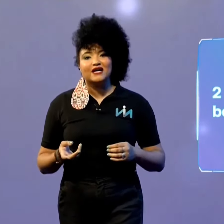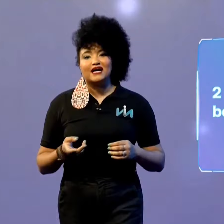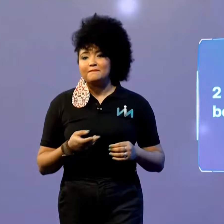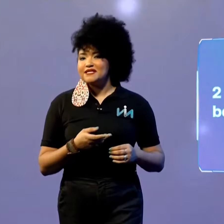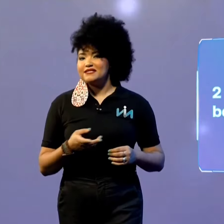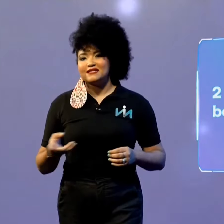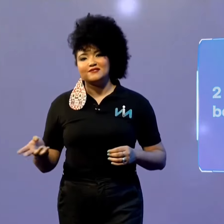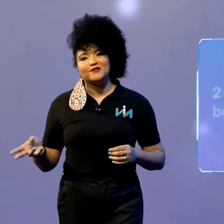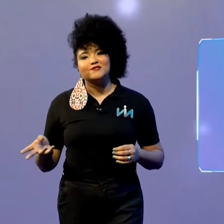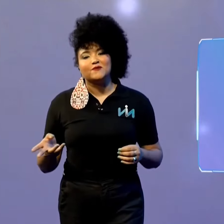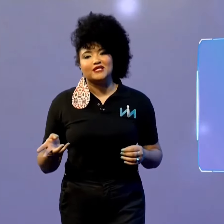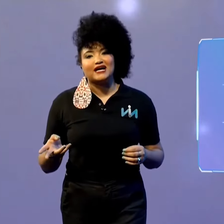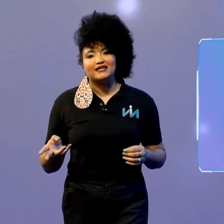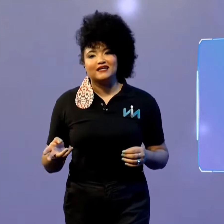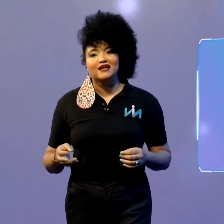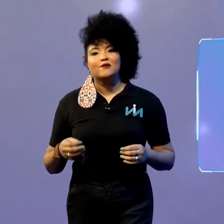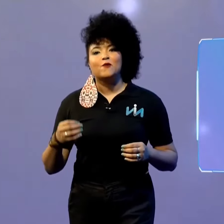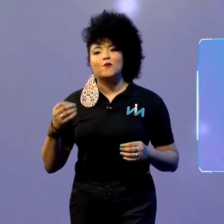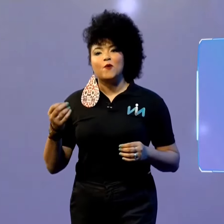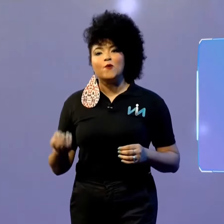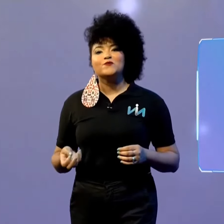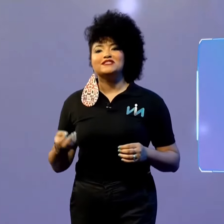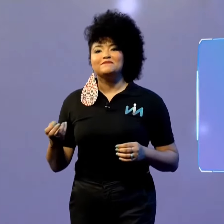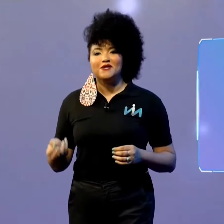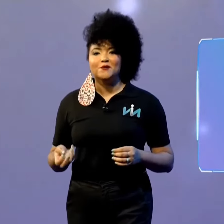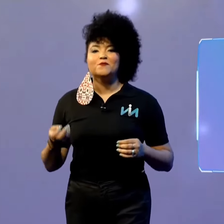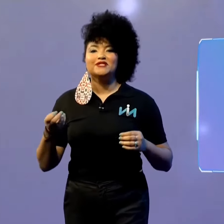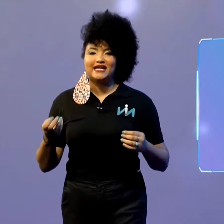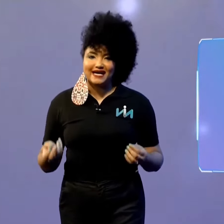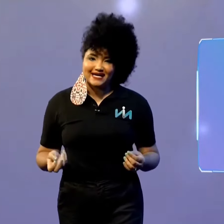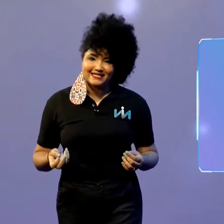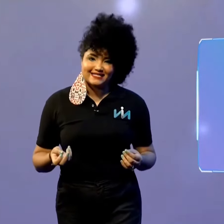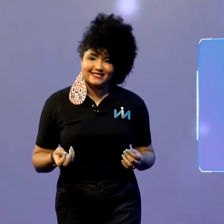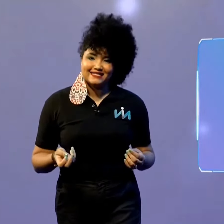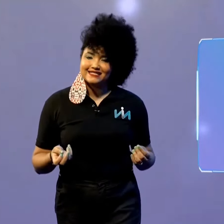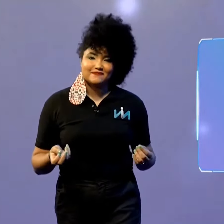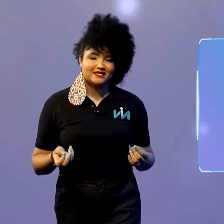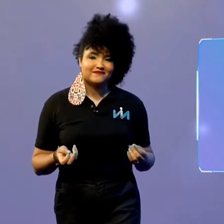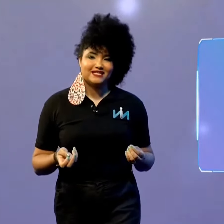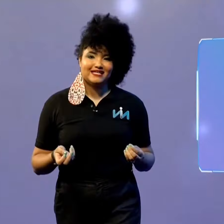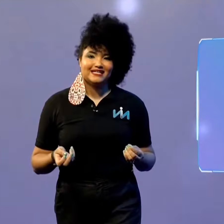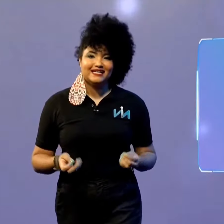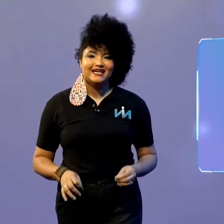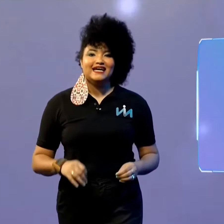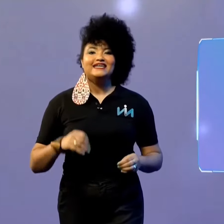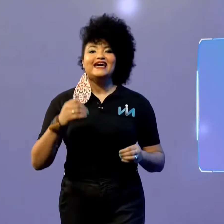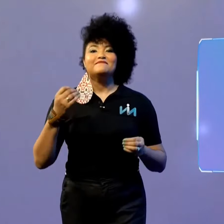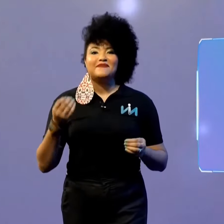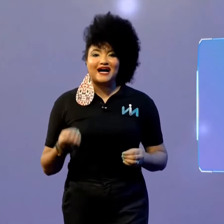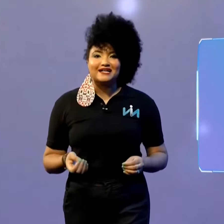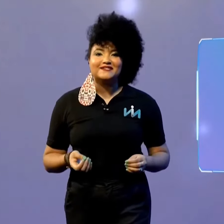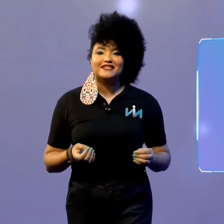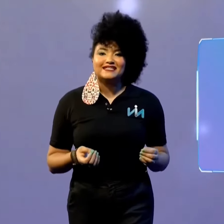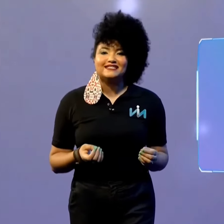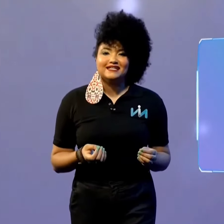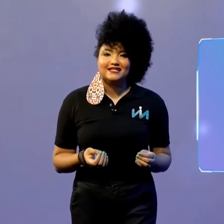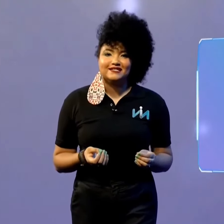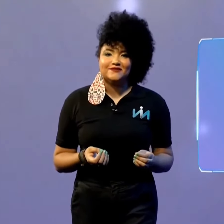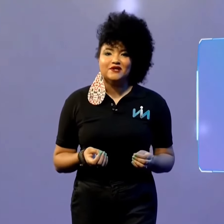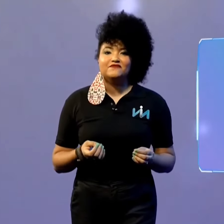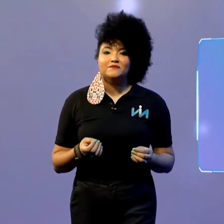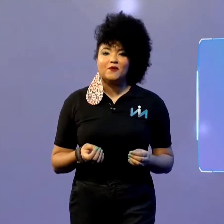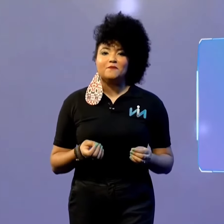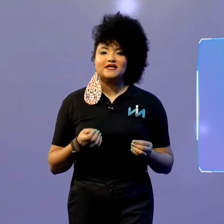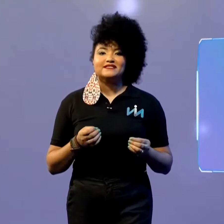feito capacitações online com 11 mil mulheres. Maravilha. E em março desse